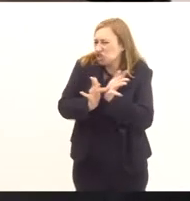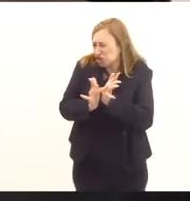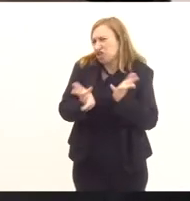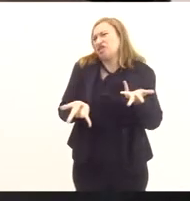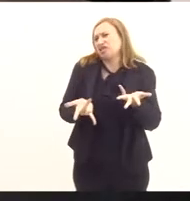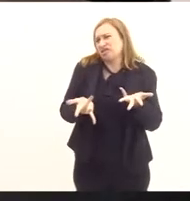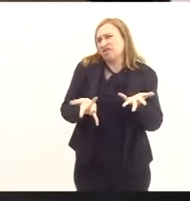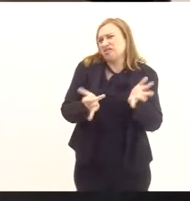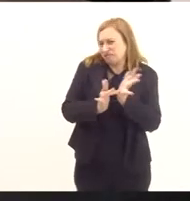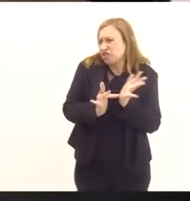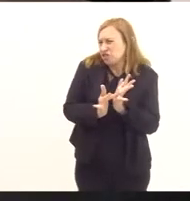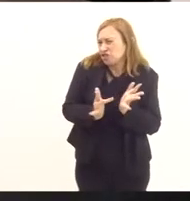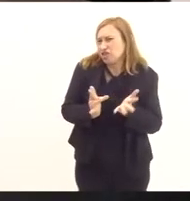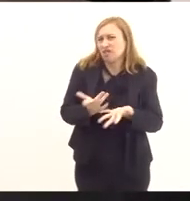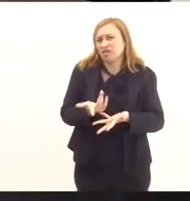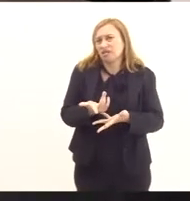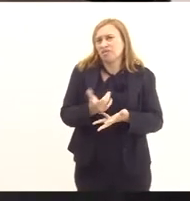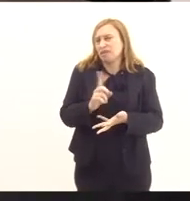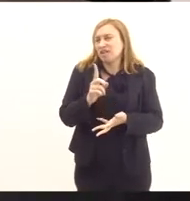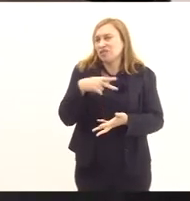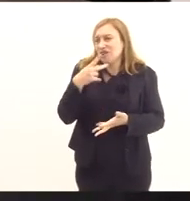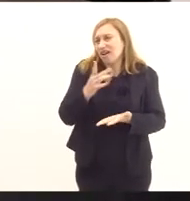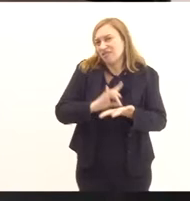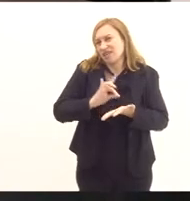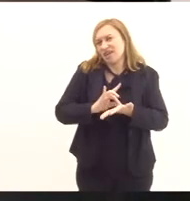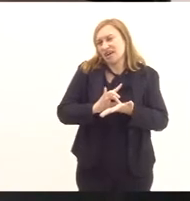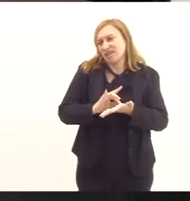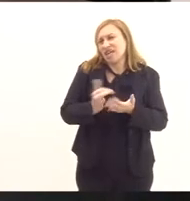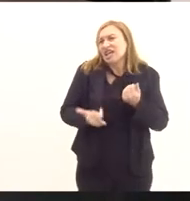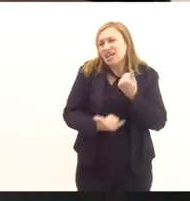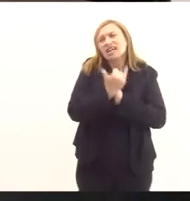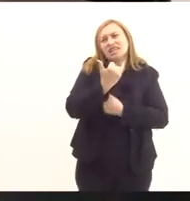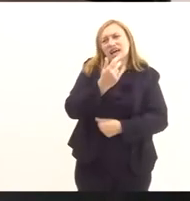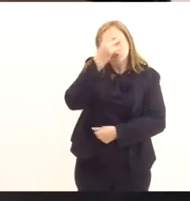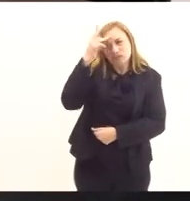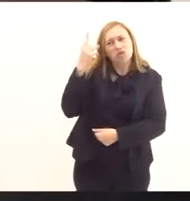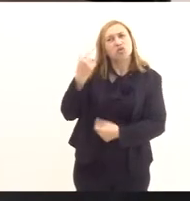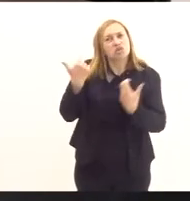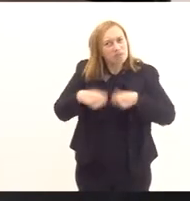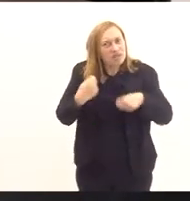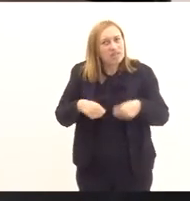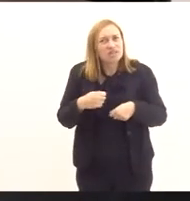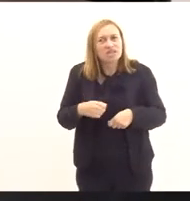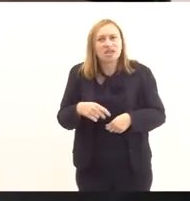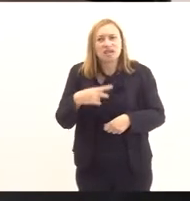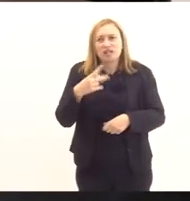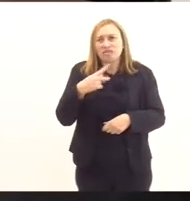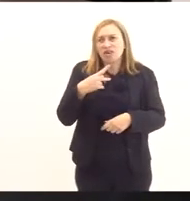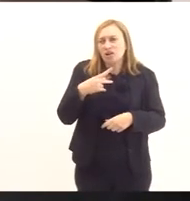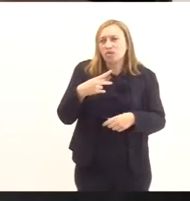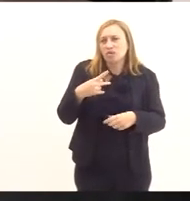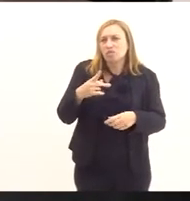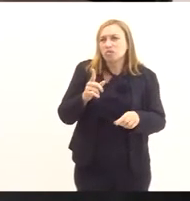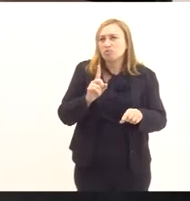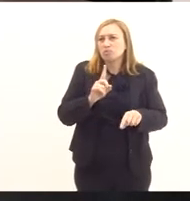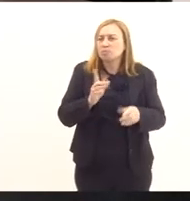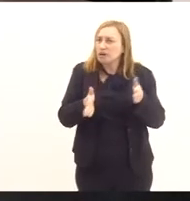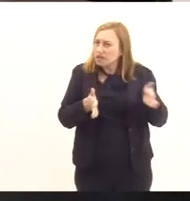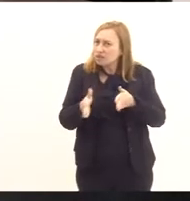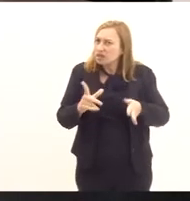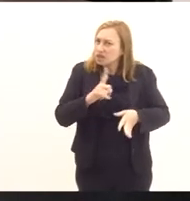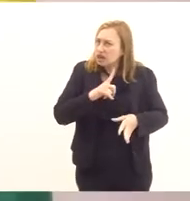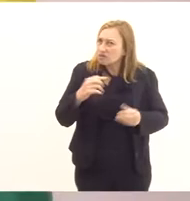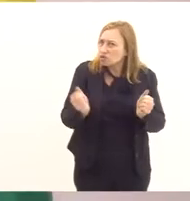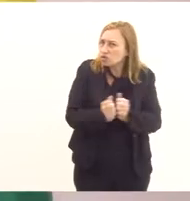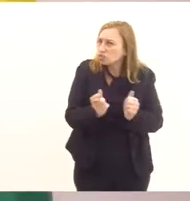a encher linguiça a enganar as pessoas que estão precisando eu que ele fez aqui durante as vezes que esteja conosco